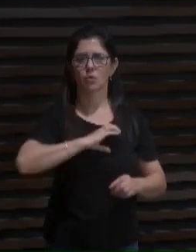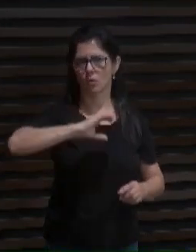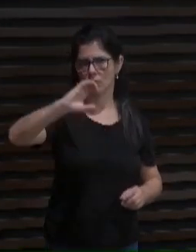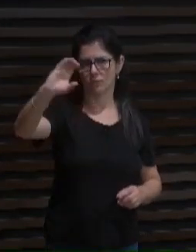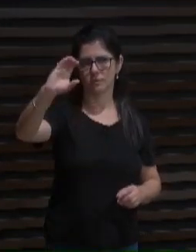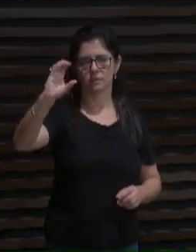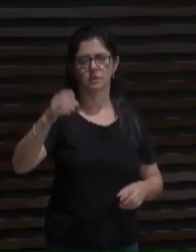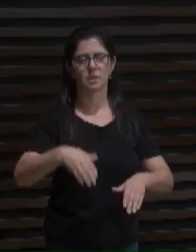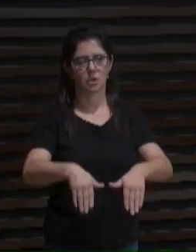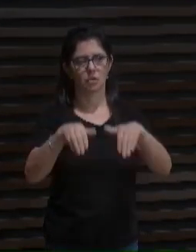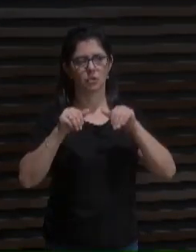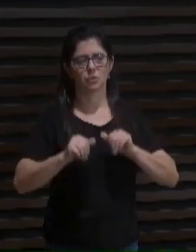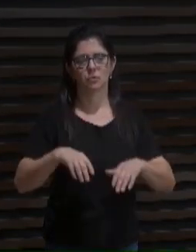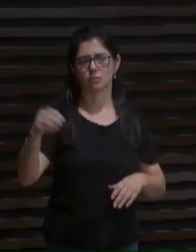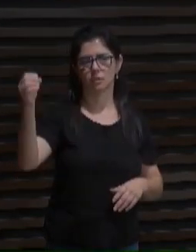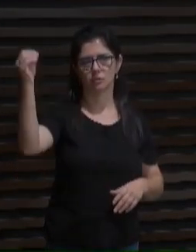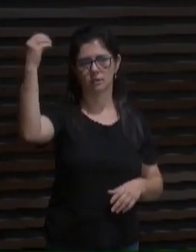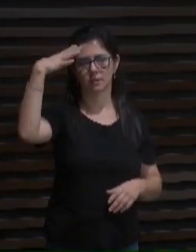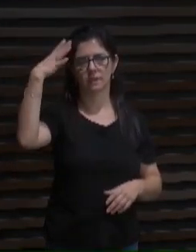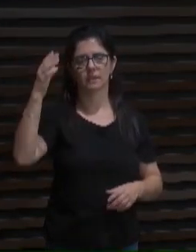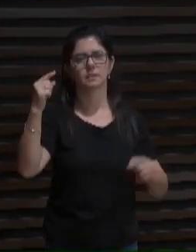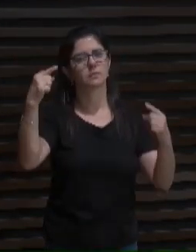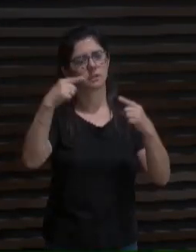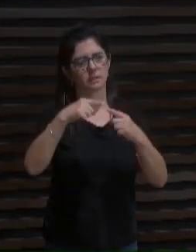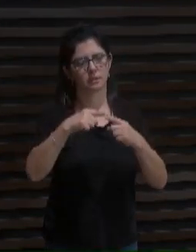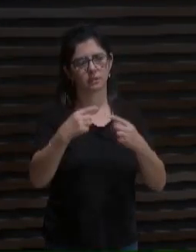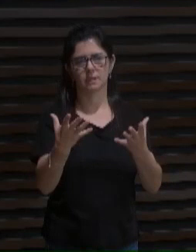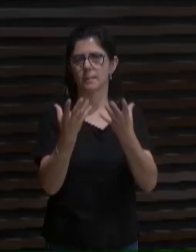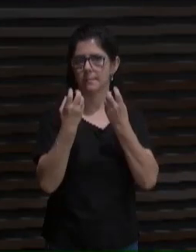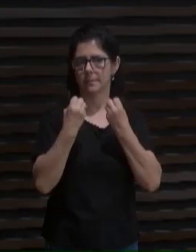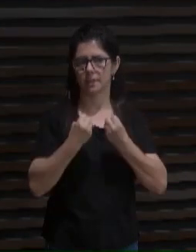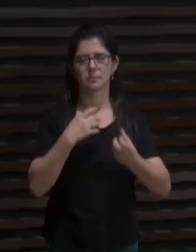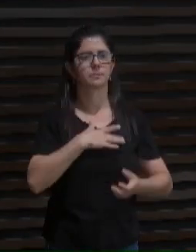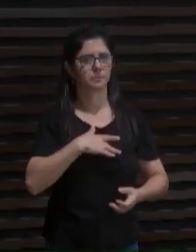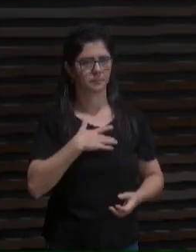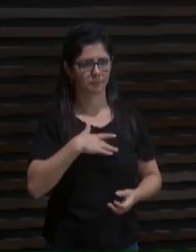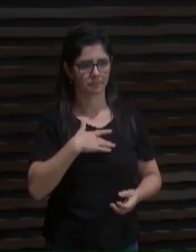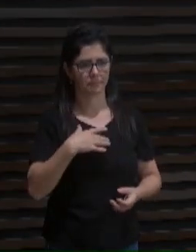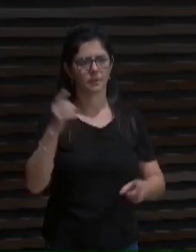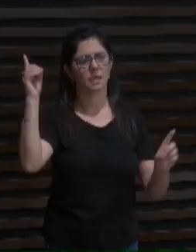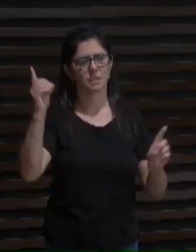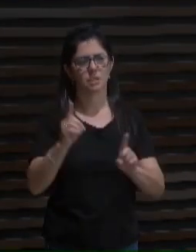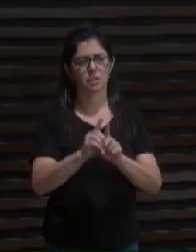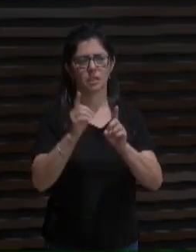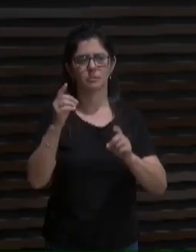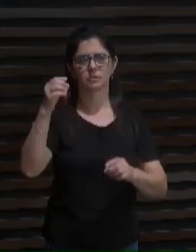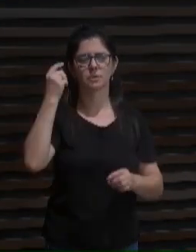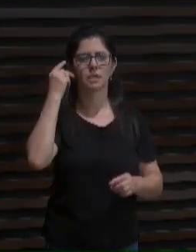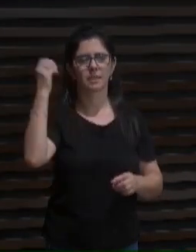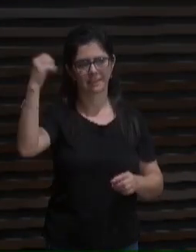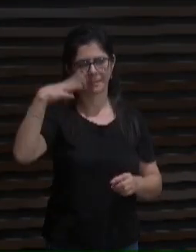confiadamente junto ao trono da graça, a fim de recebermos misericórdia e acharmos graça